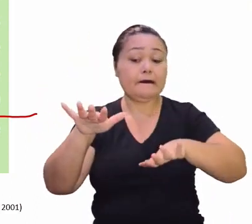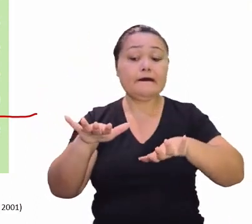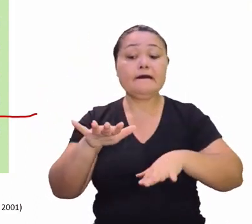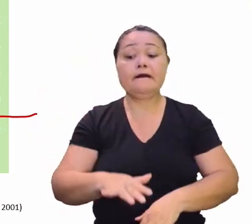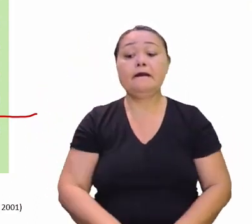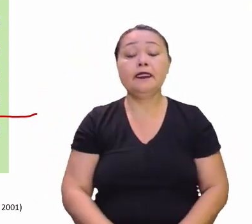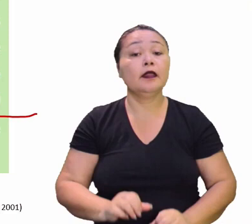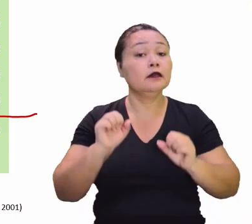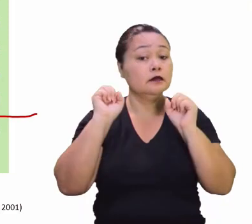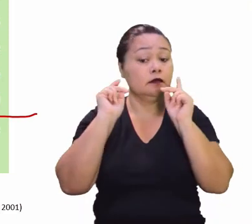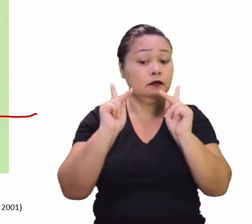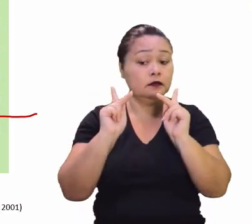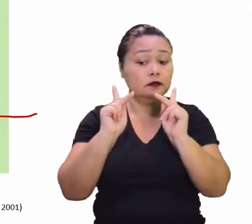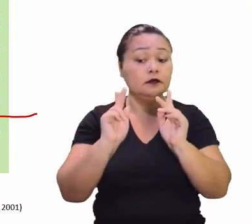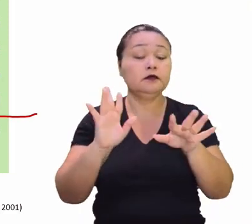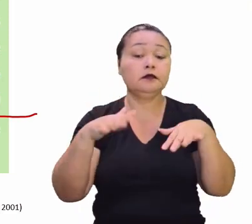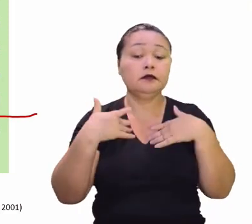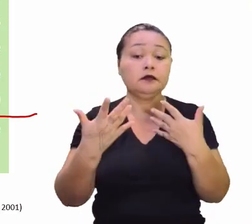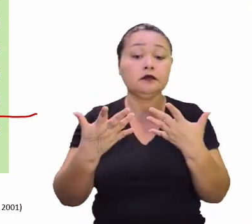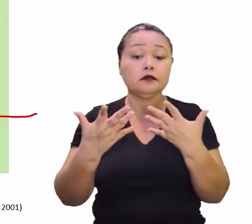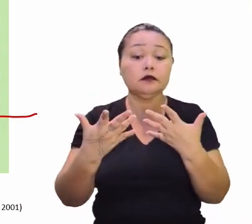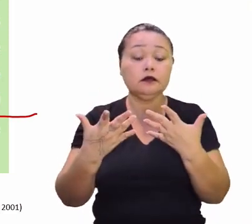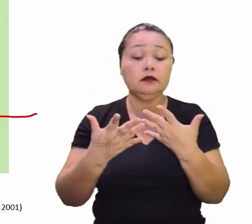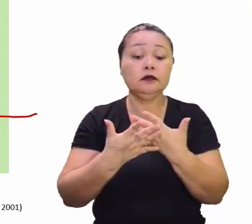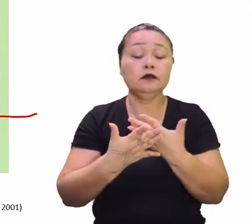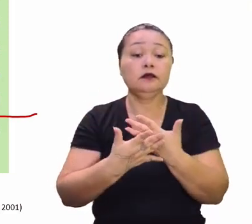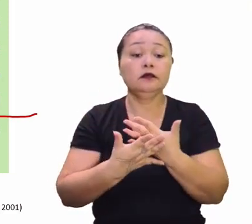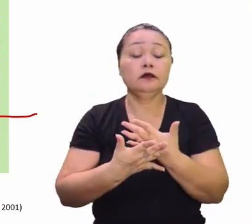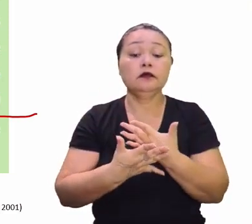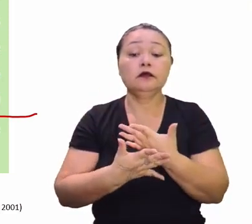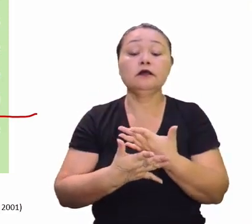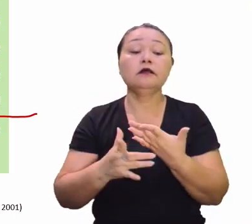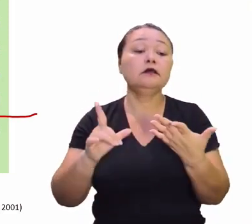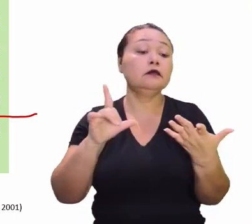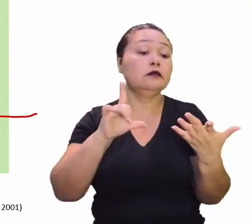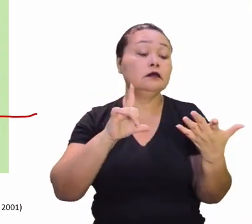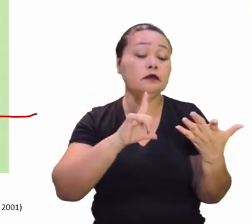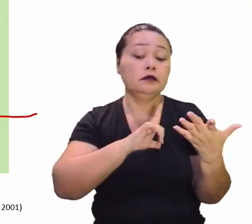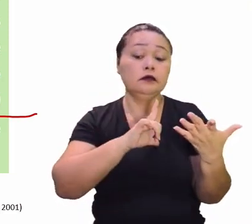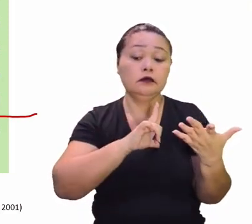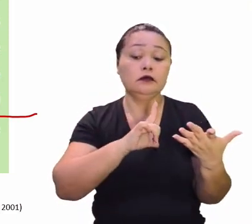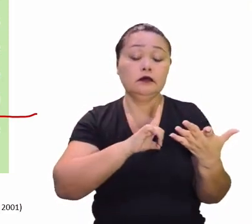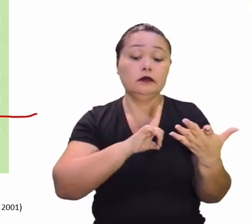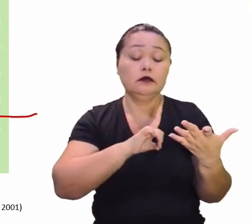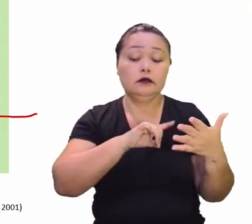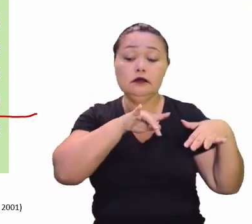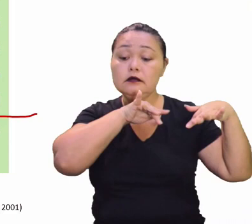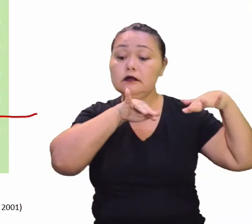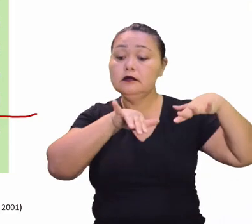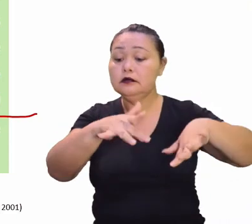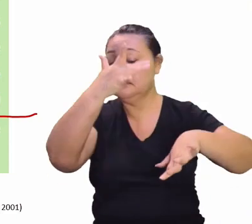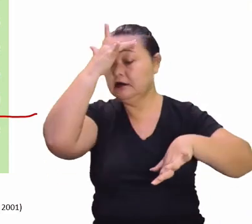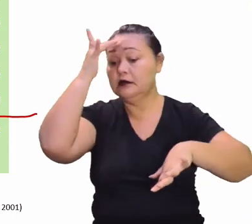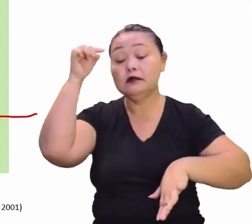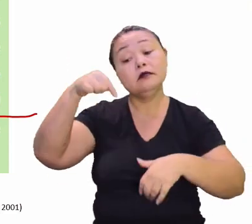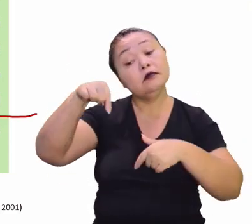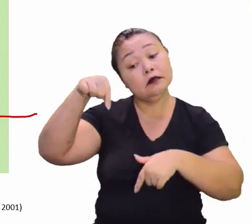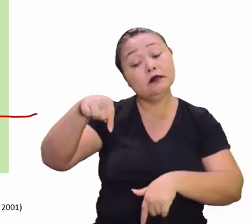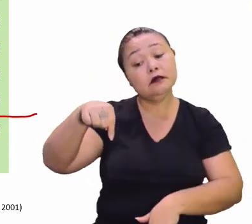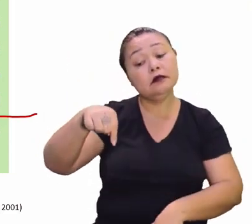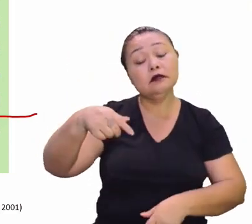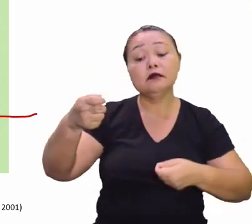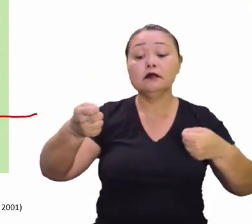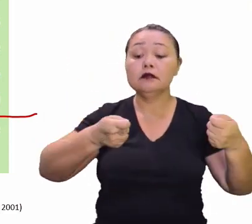ou menos assim, ok? Então houve um grande contingente populacional vindo para